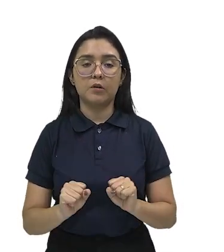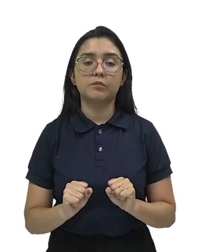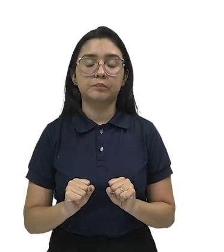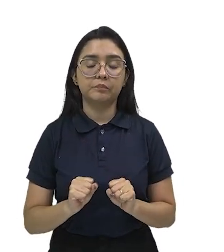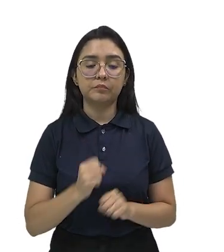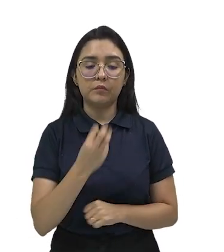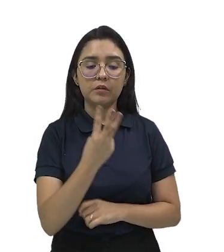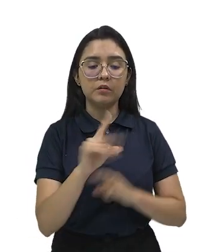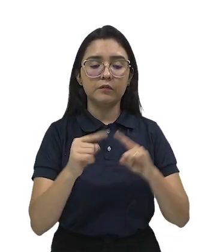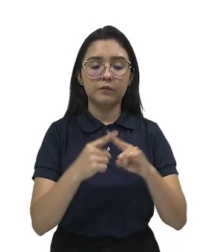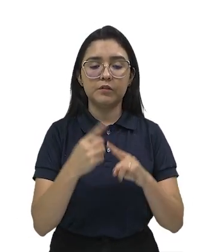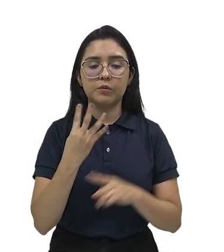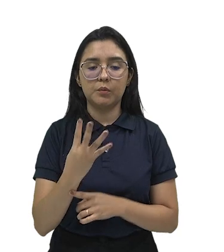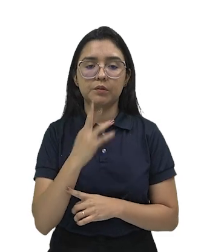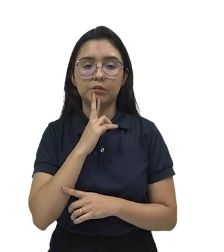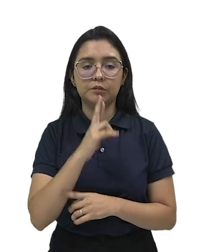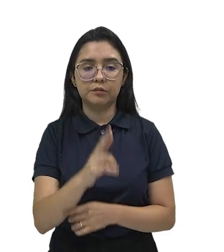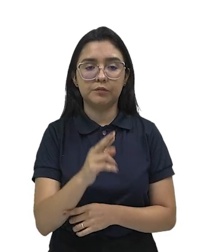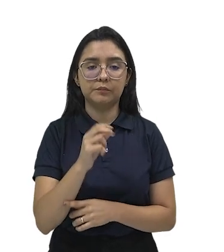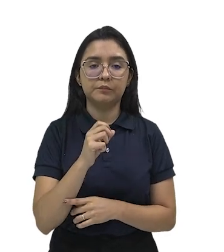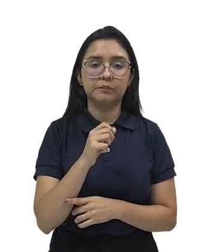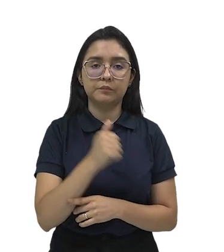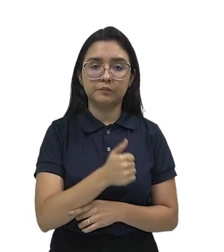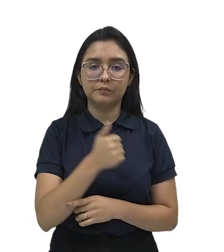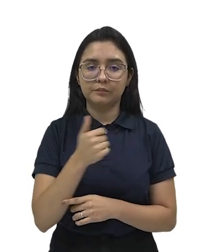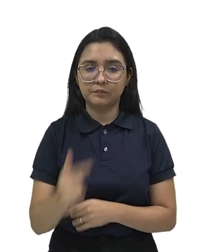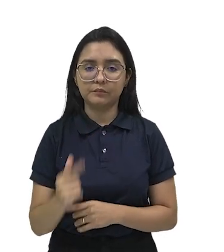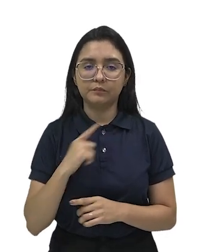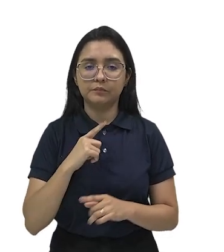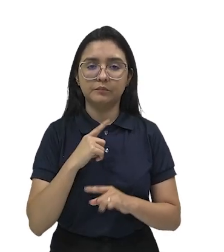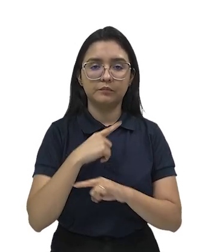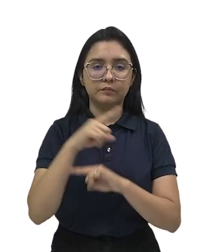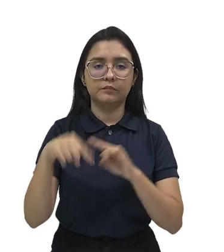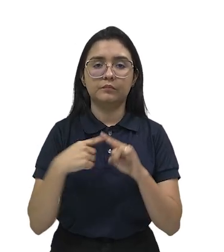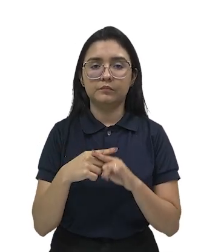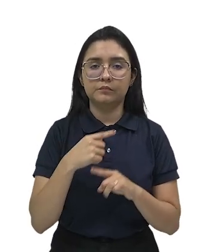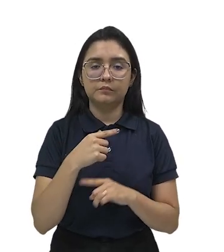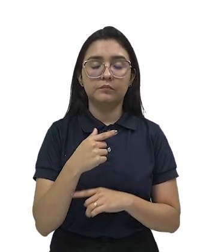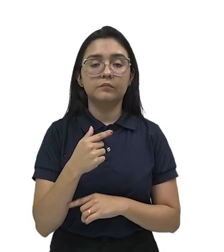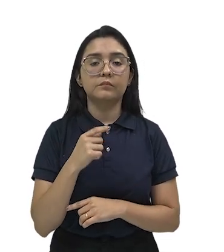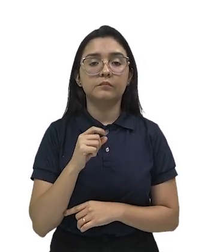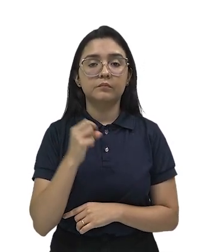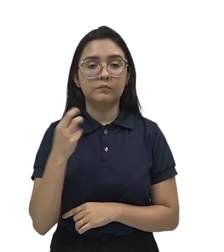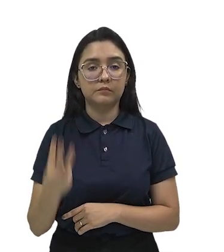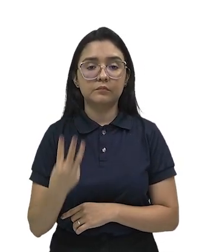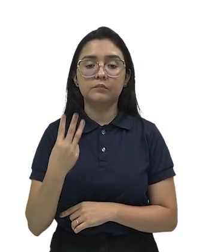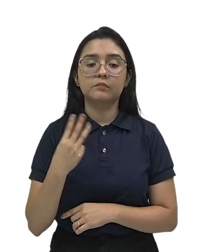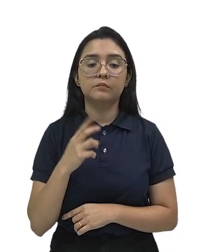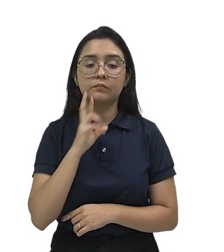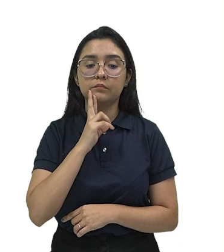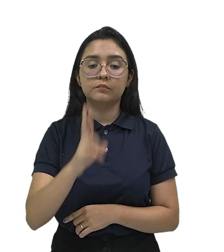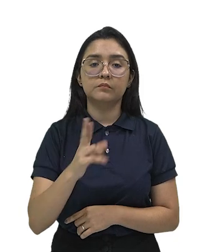3 vezes 4, 12, 12 vezes 3,